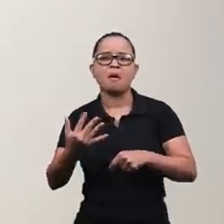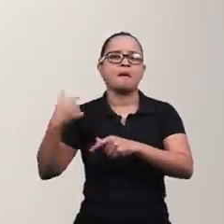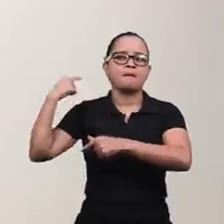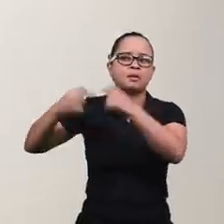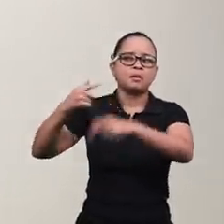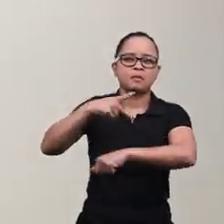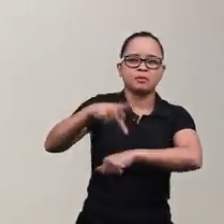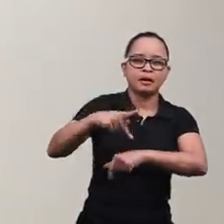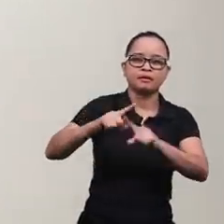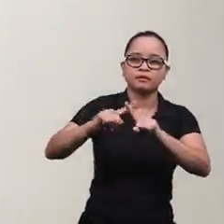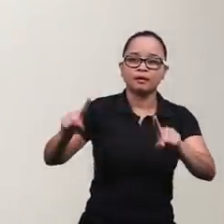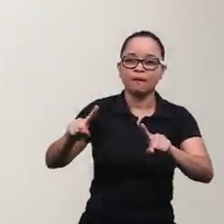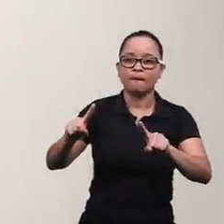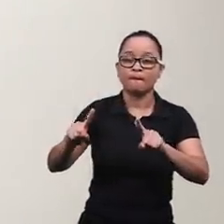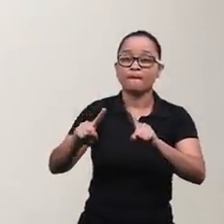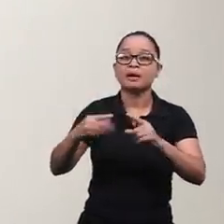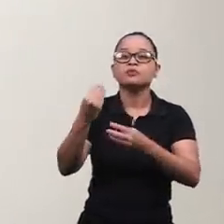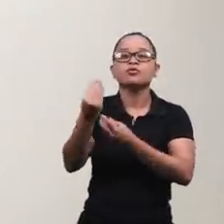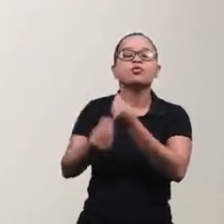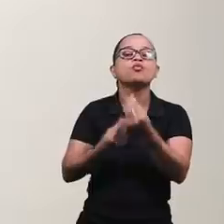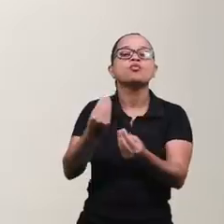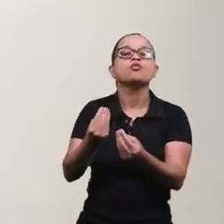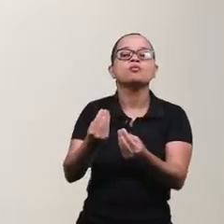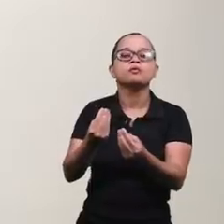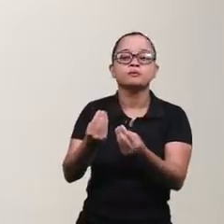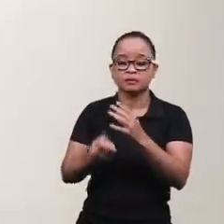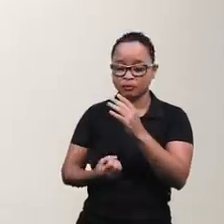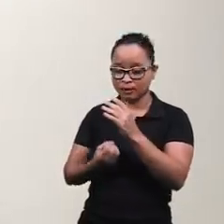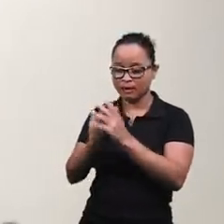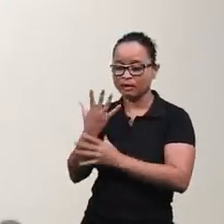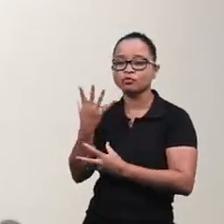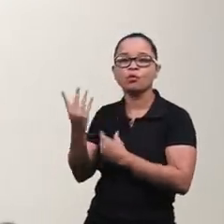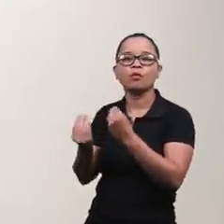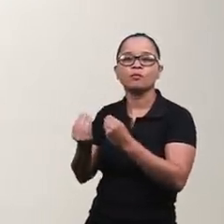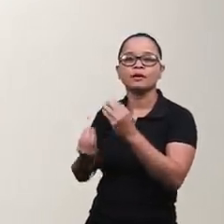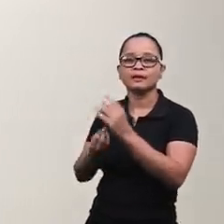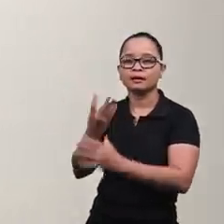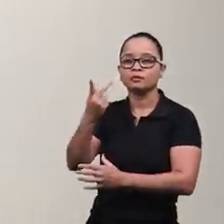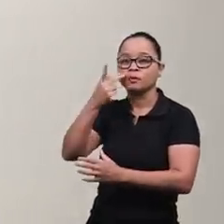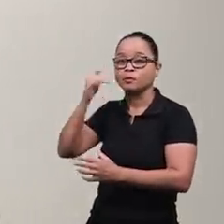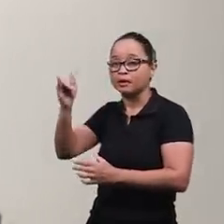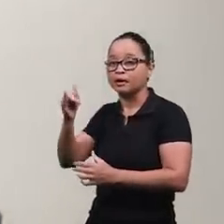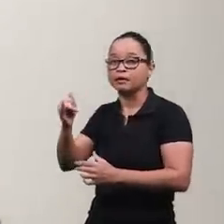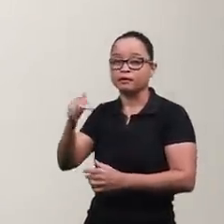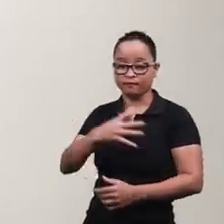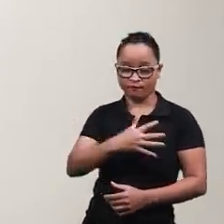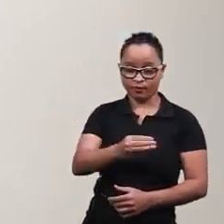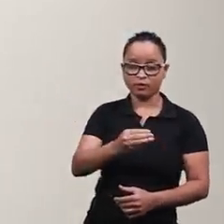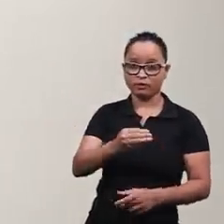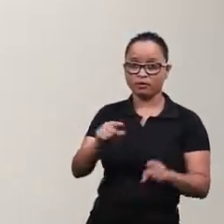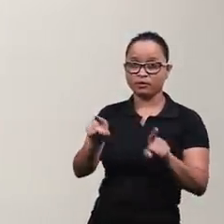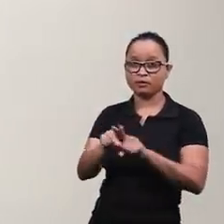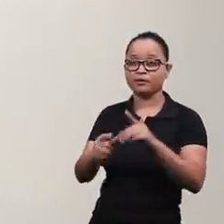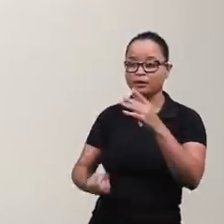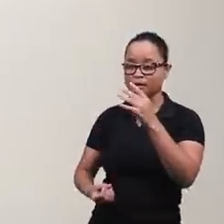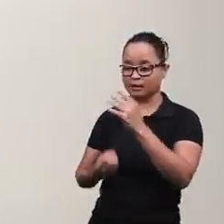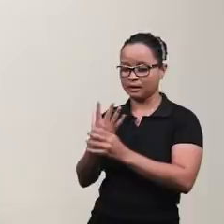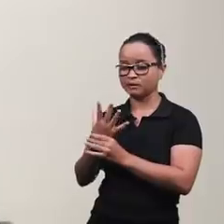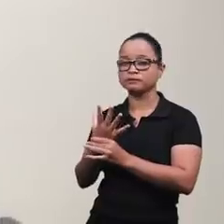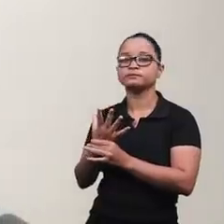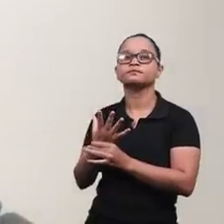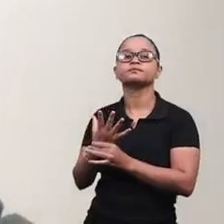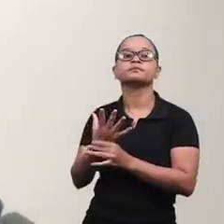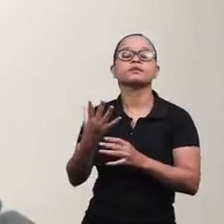Mas pela geração por onde foram gerados gerado onde gerados pelo pai gerados pelo filho gerados